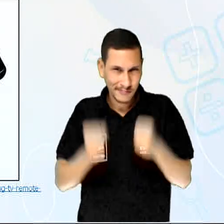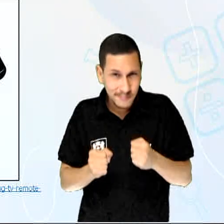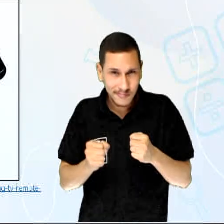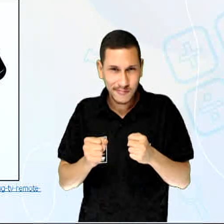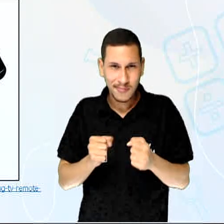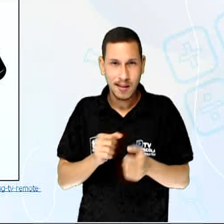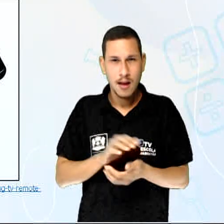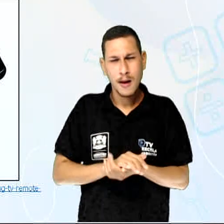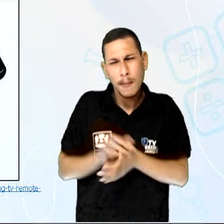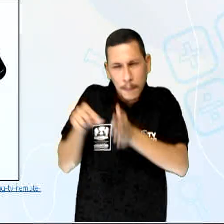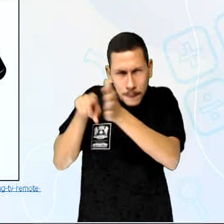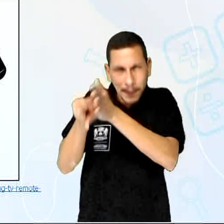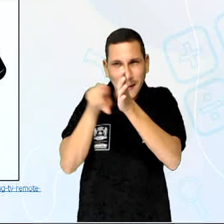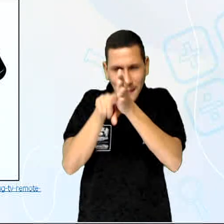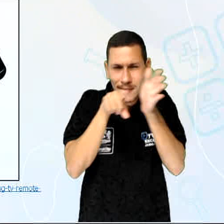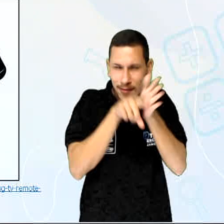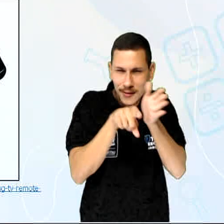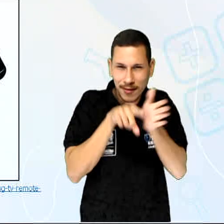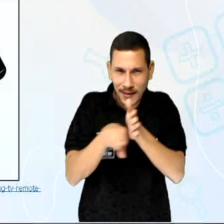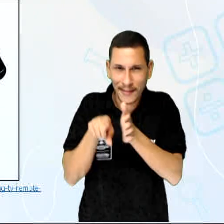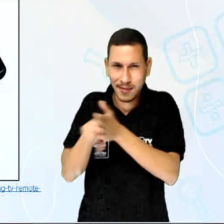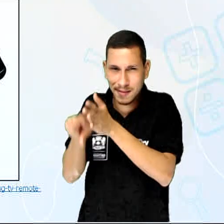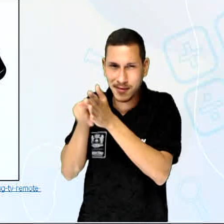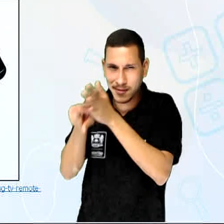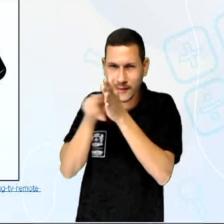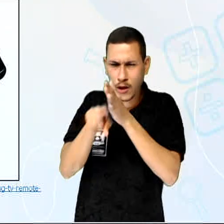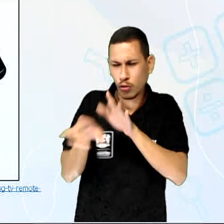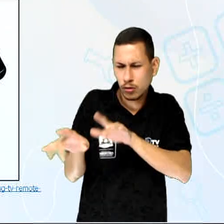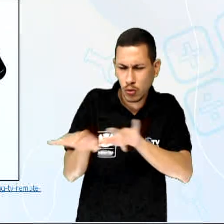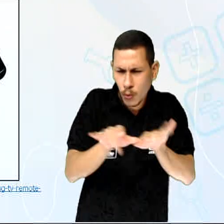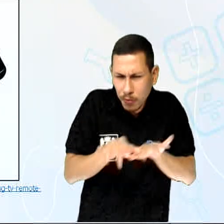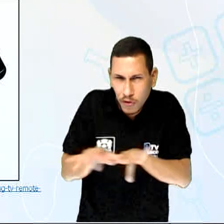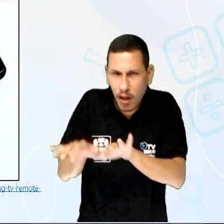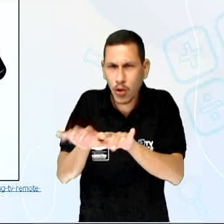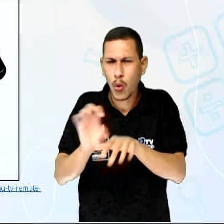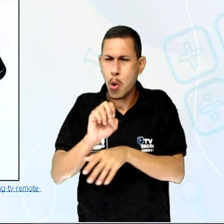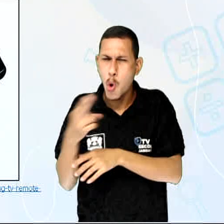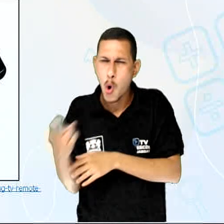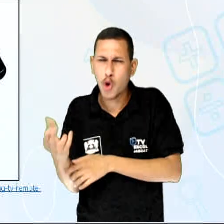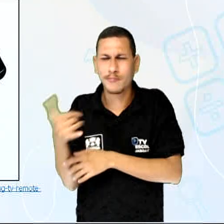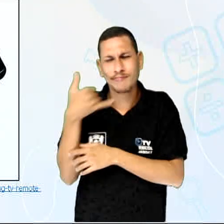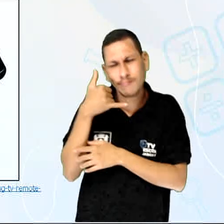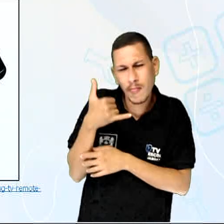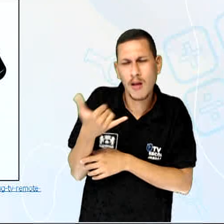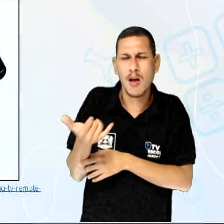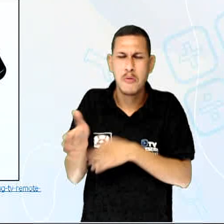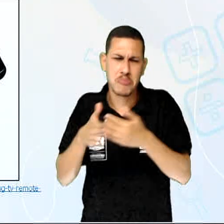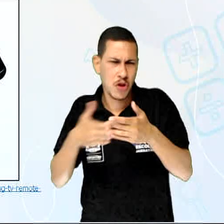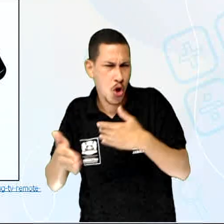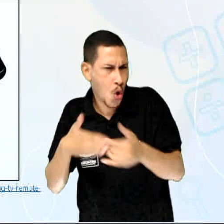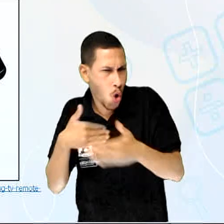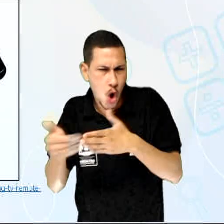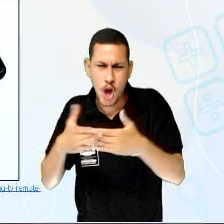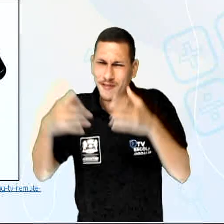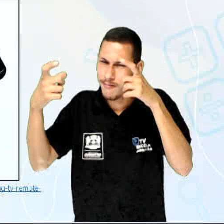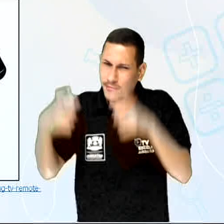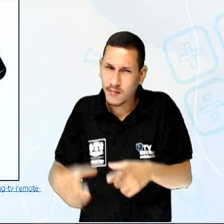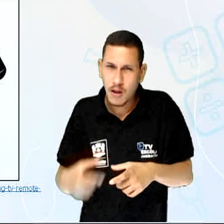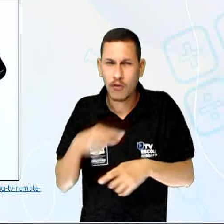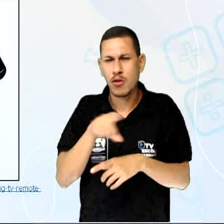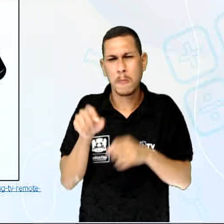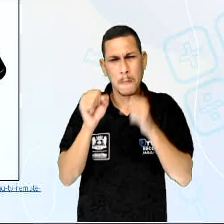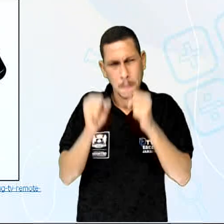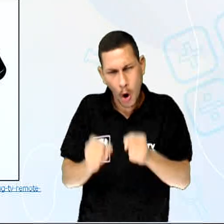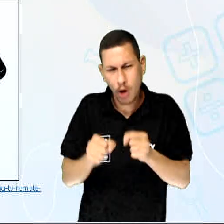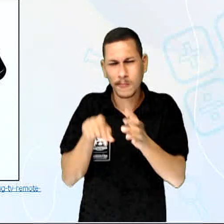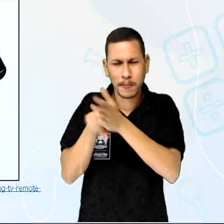estar pesquisando no seu computador ou no seu celular, em qualquer outra plataforma, você vai estar